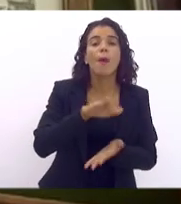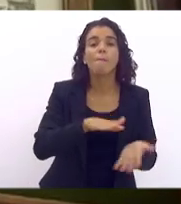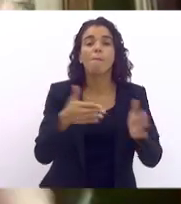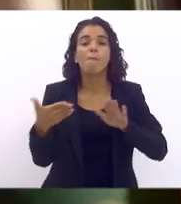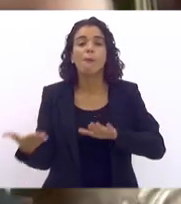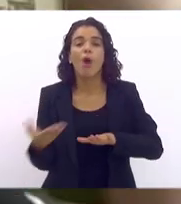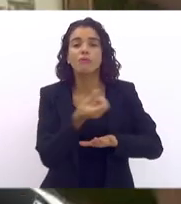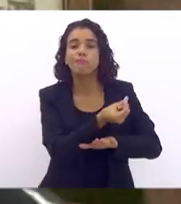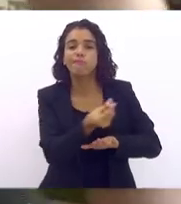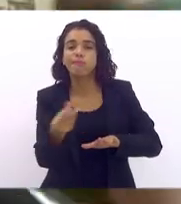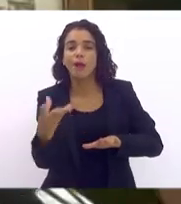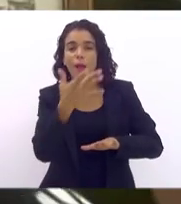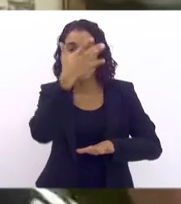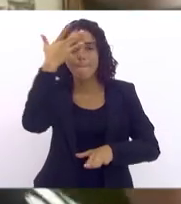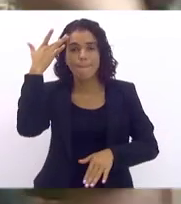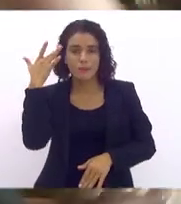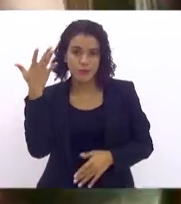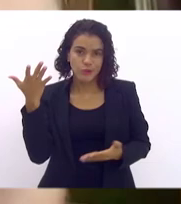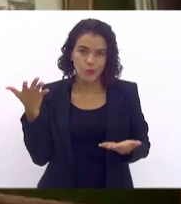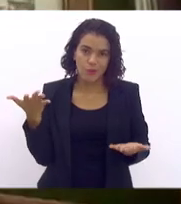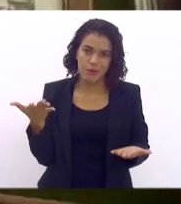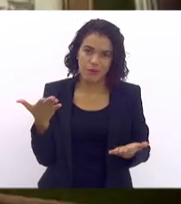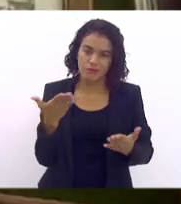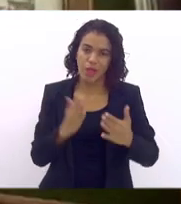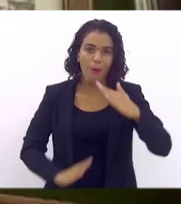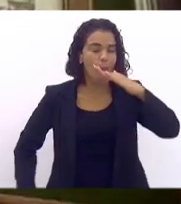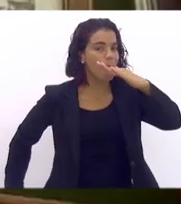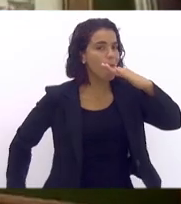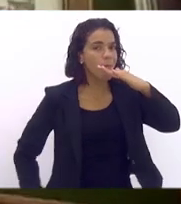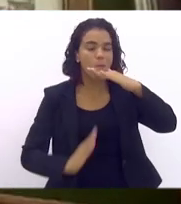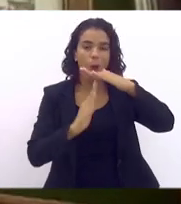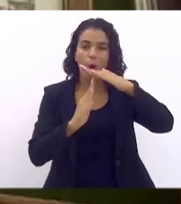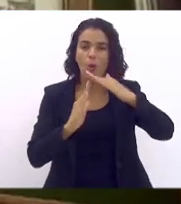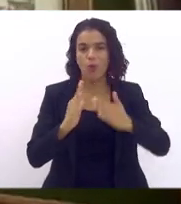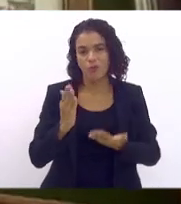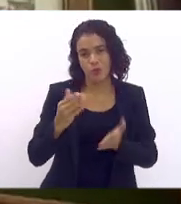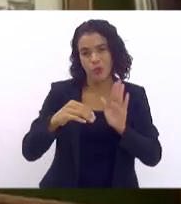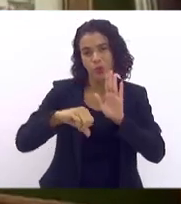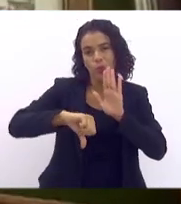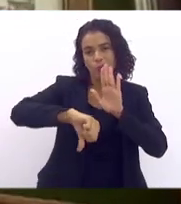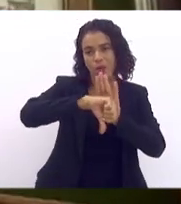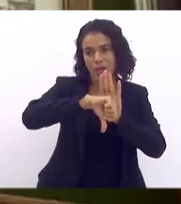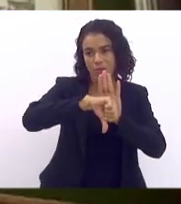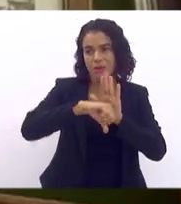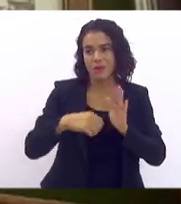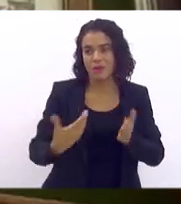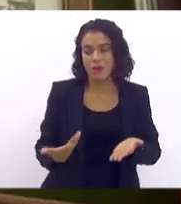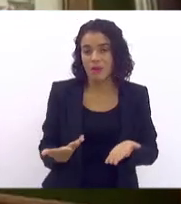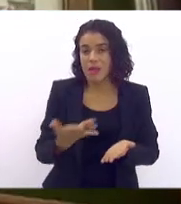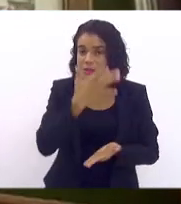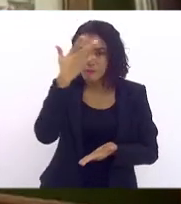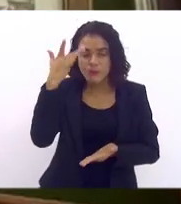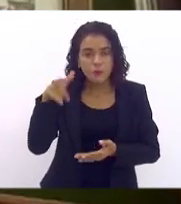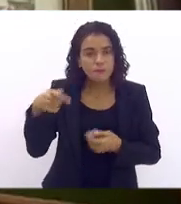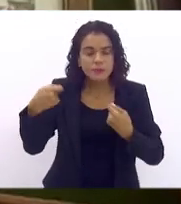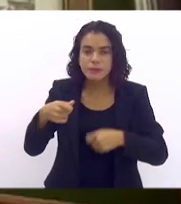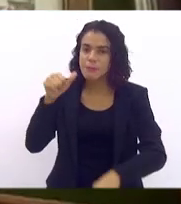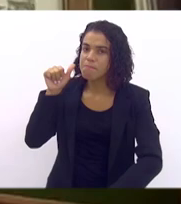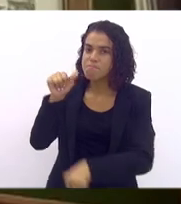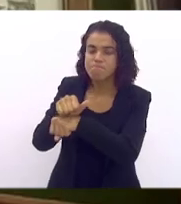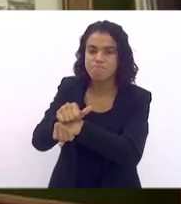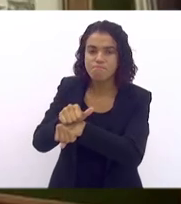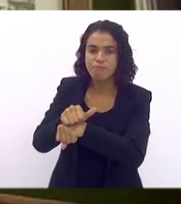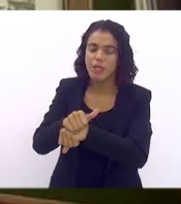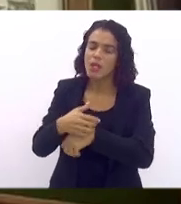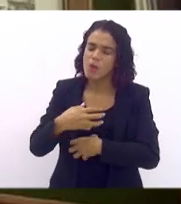pessoas. Que aí é o, né, vamos dizer, que é o ápice do crime. Que é o que eles desejam, é o que eles querem. E essas pessoas precisam ser paradas. E me